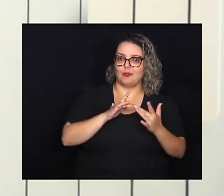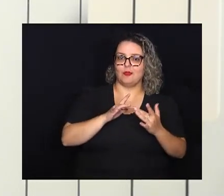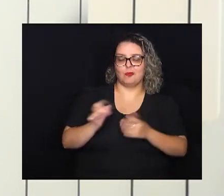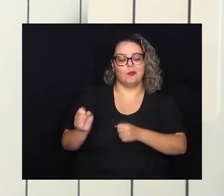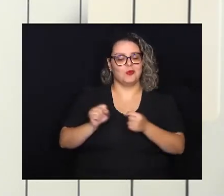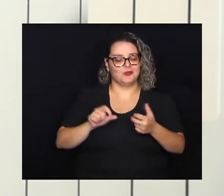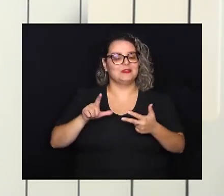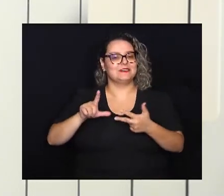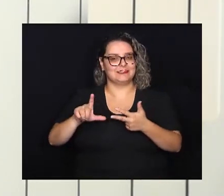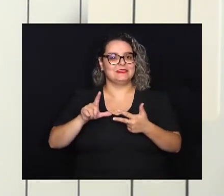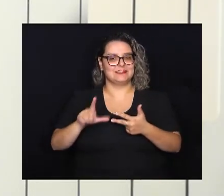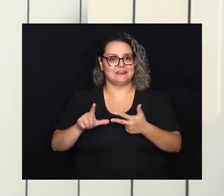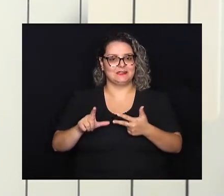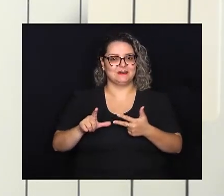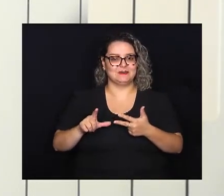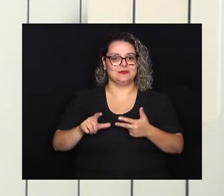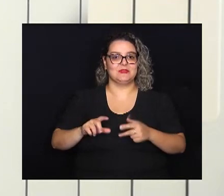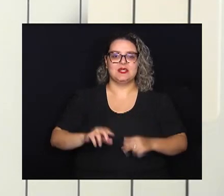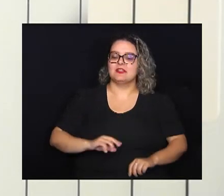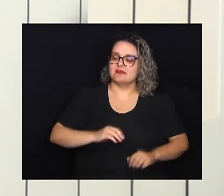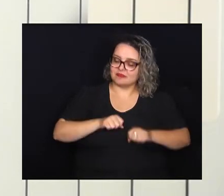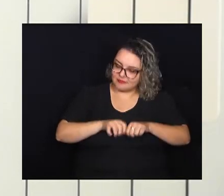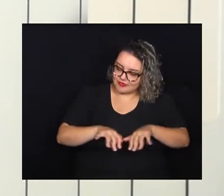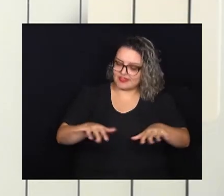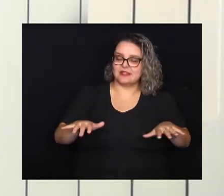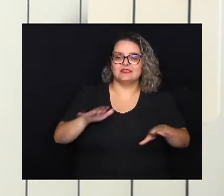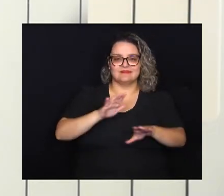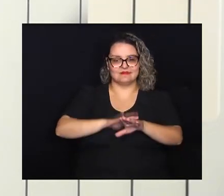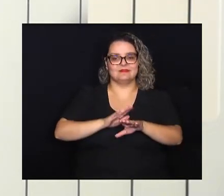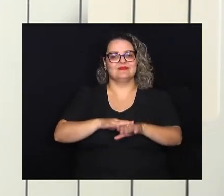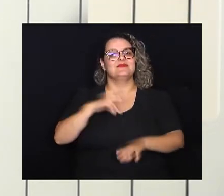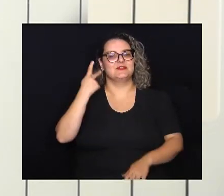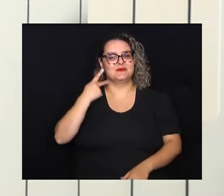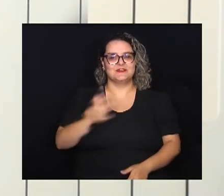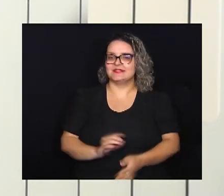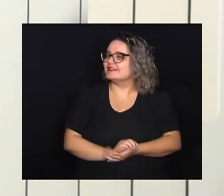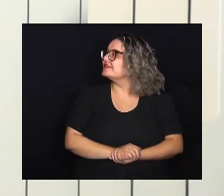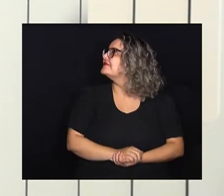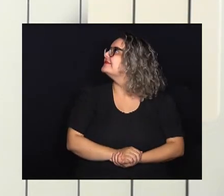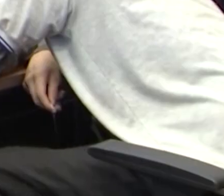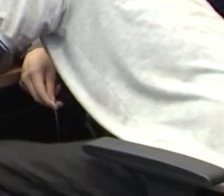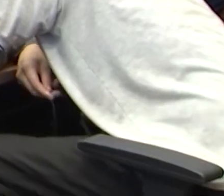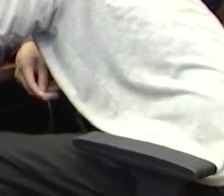legislativo replicar as funções de um vereador